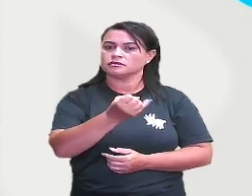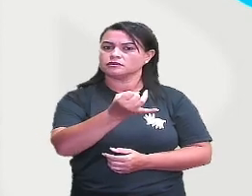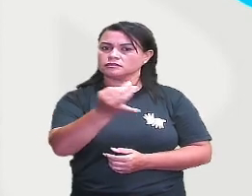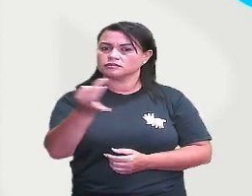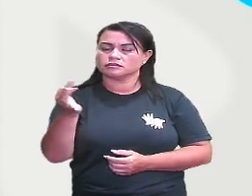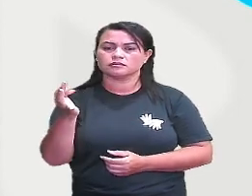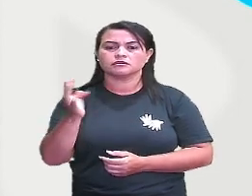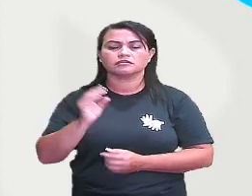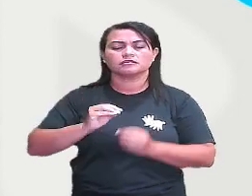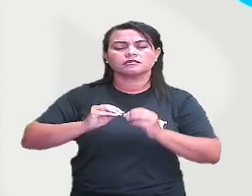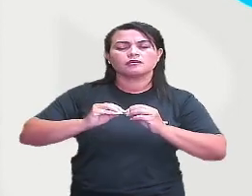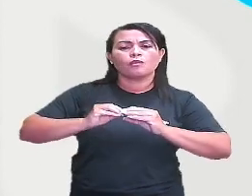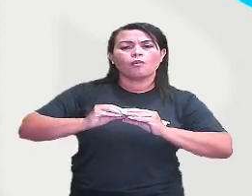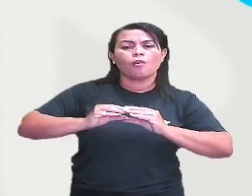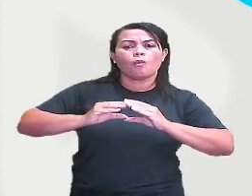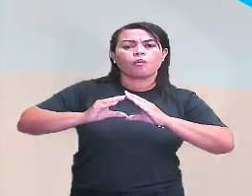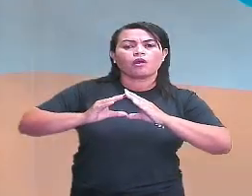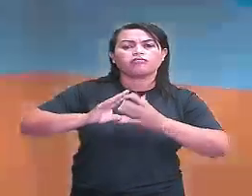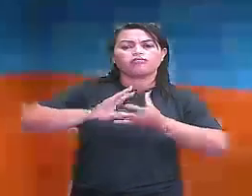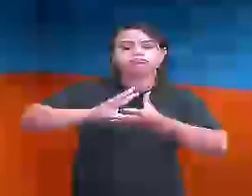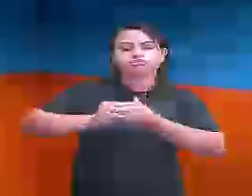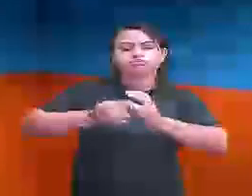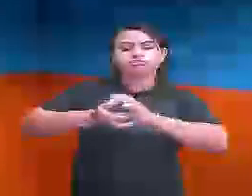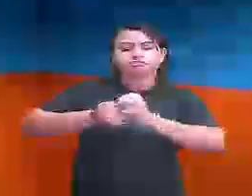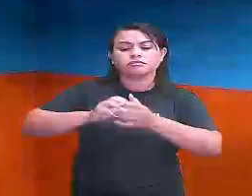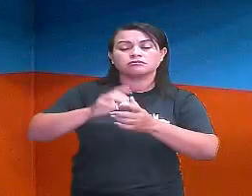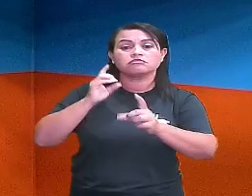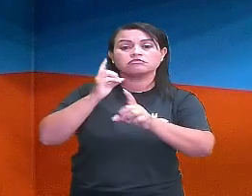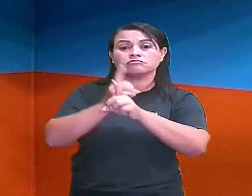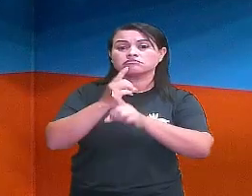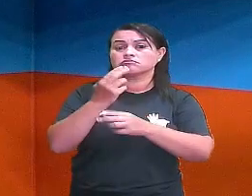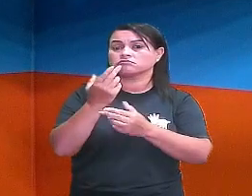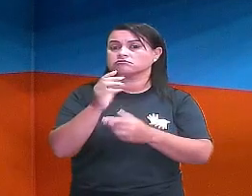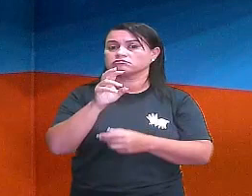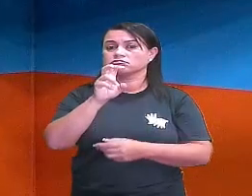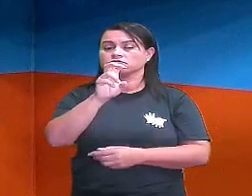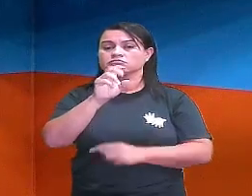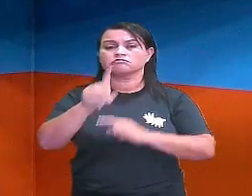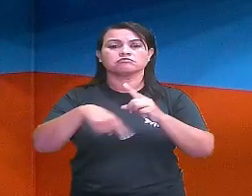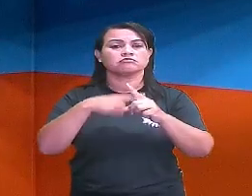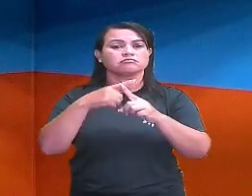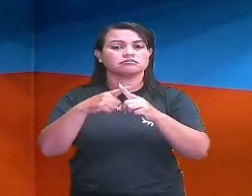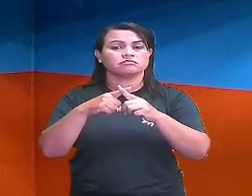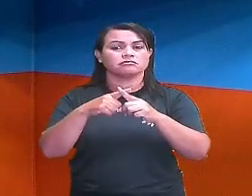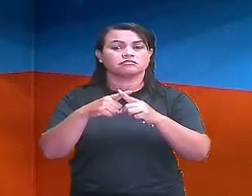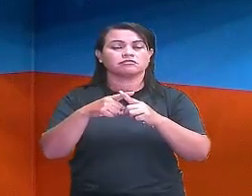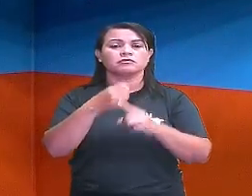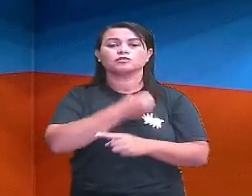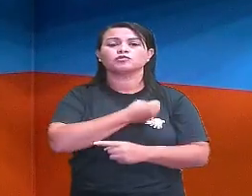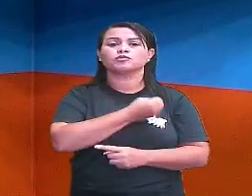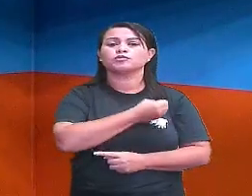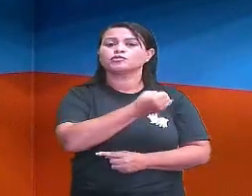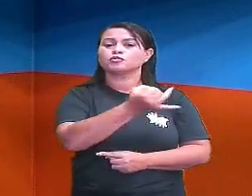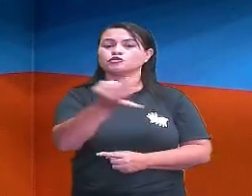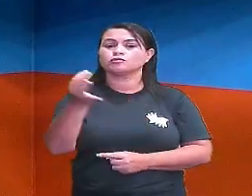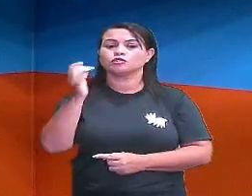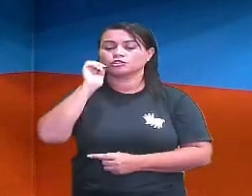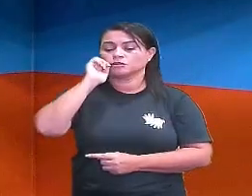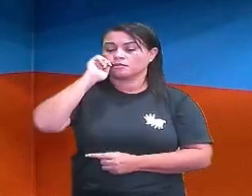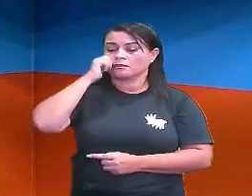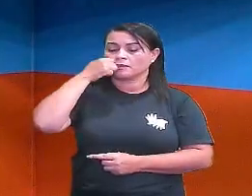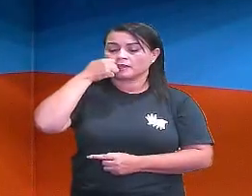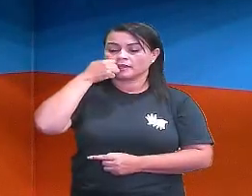de fermento que eu vou encontrar é igual a 5 vezes o número de pães.